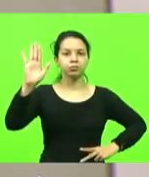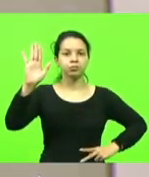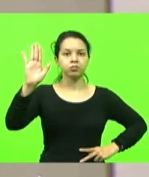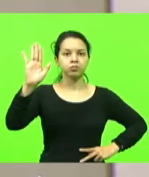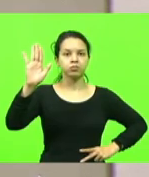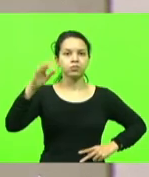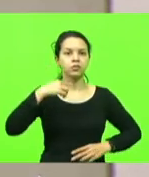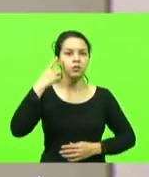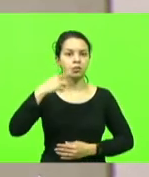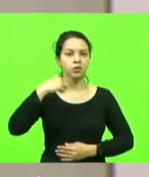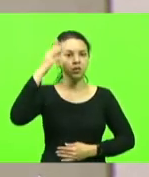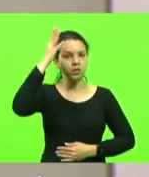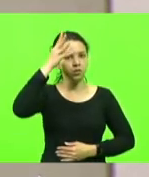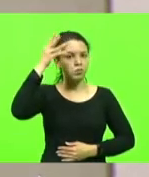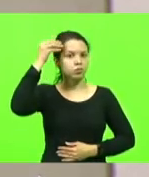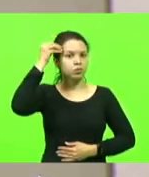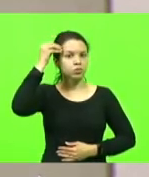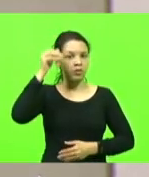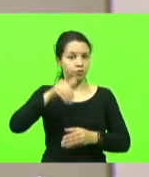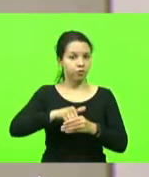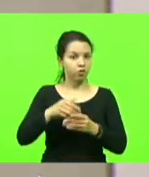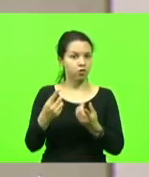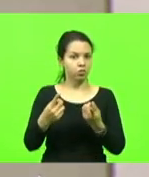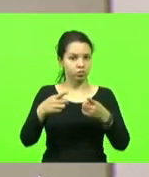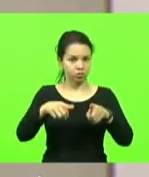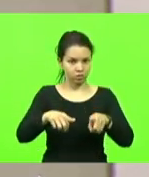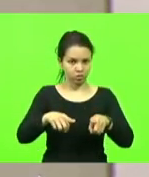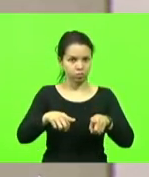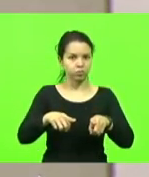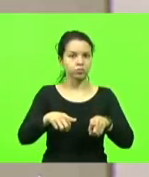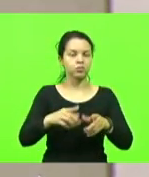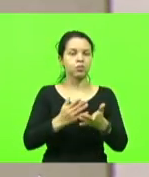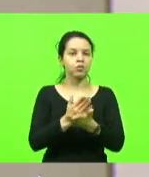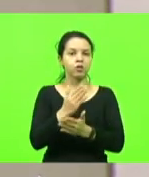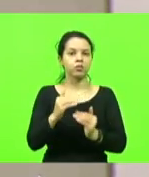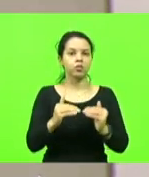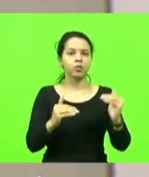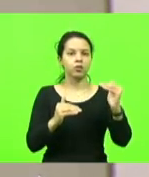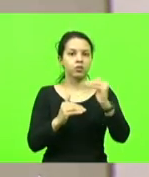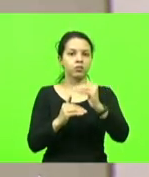Deputada Luciane. Oi, voto deputado. Contrário. Registrando voto contrário, aprovado por maioria.